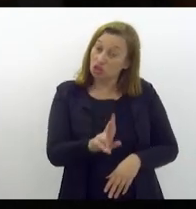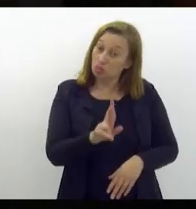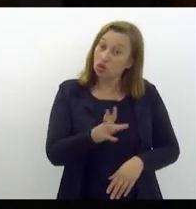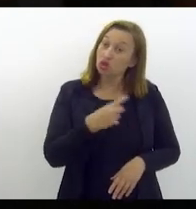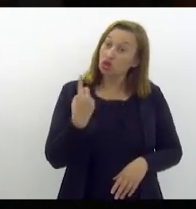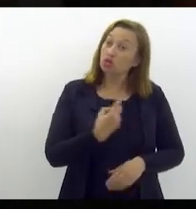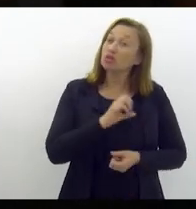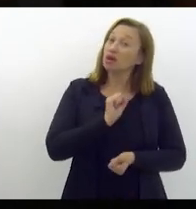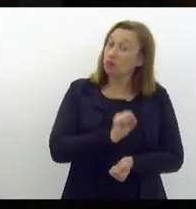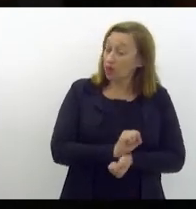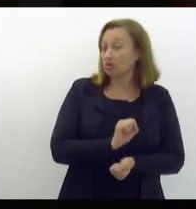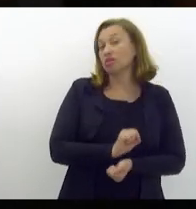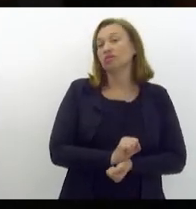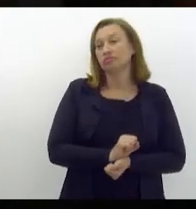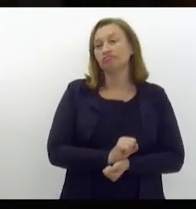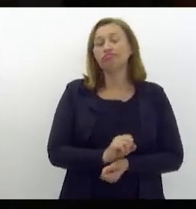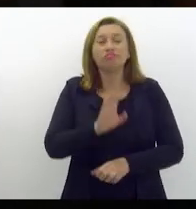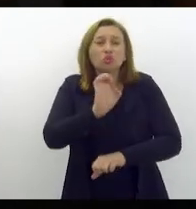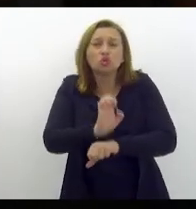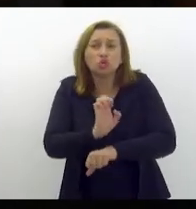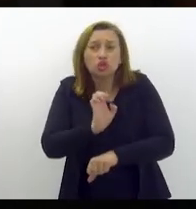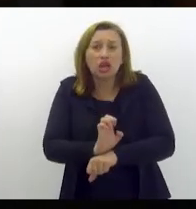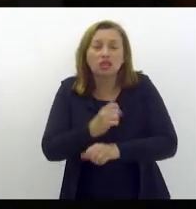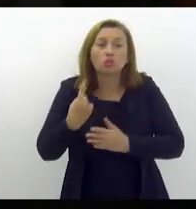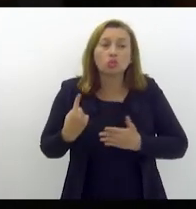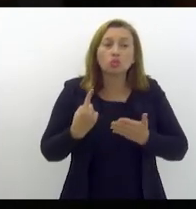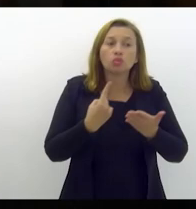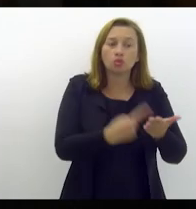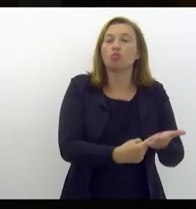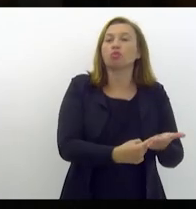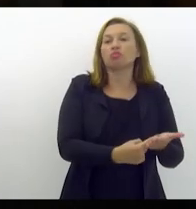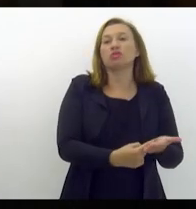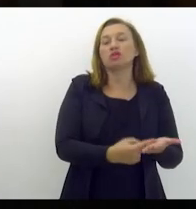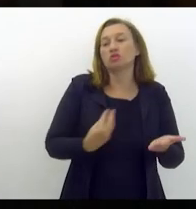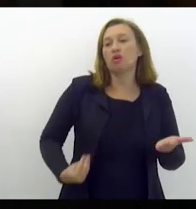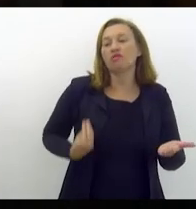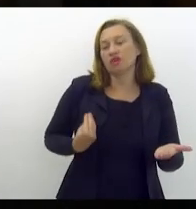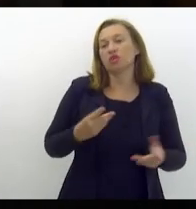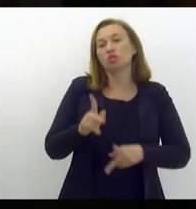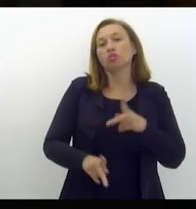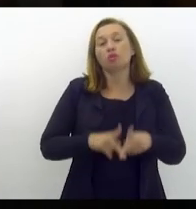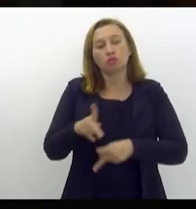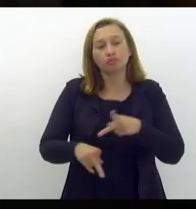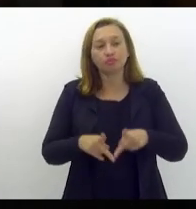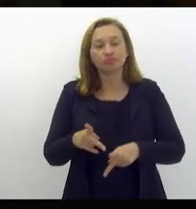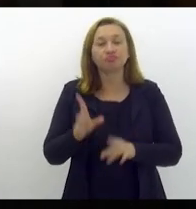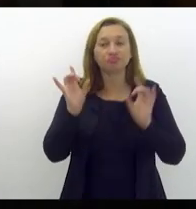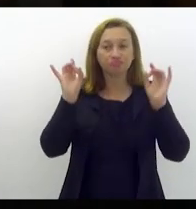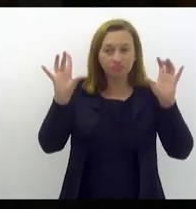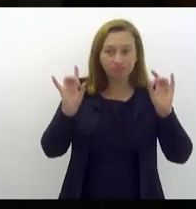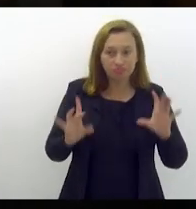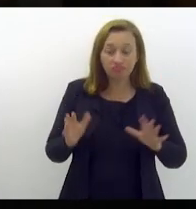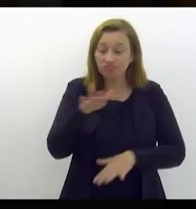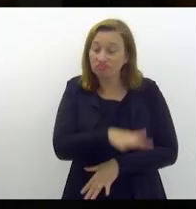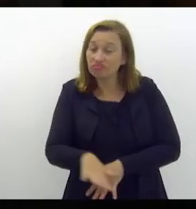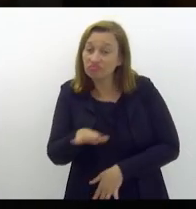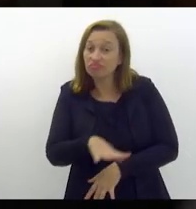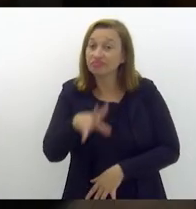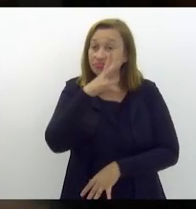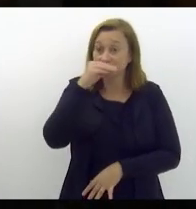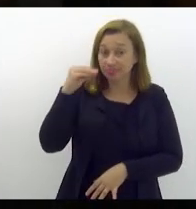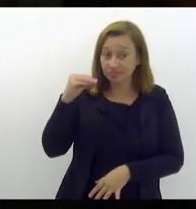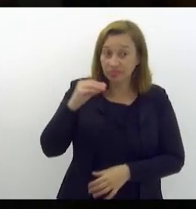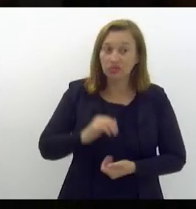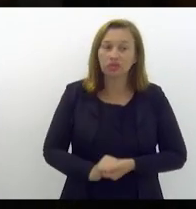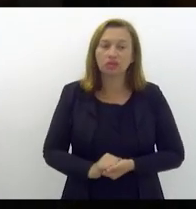gente esperaria de um Estado comprometido com a vida da sua população, em especial de crianças e